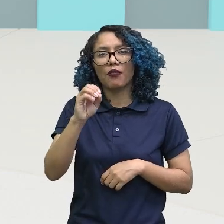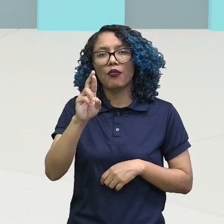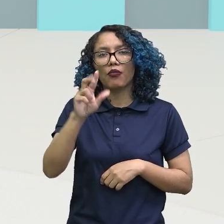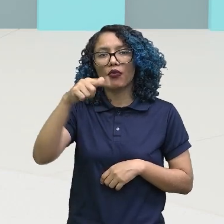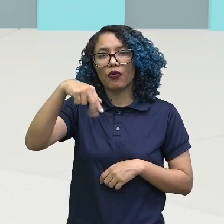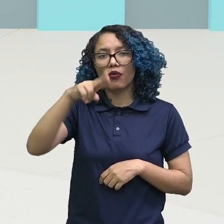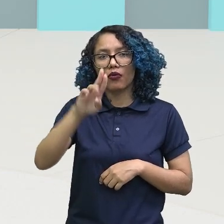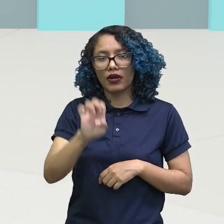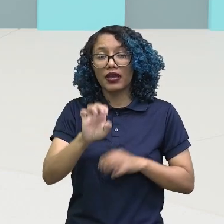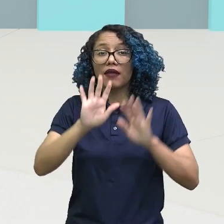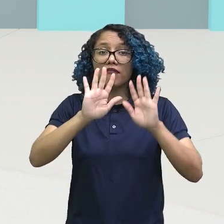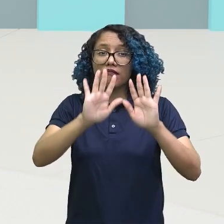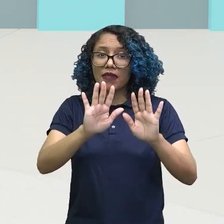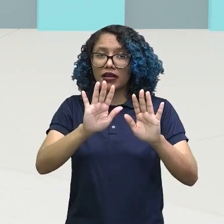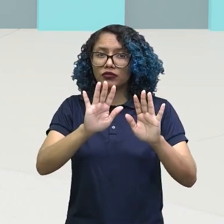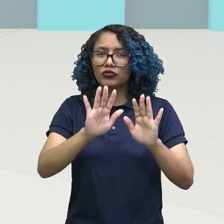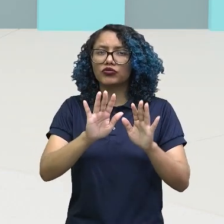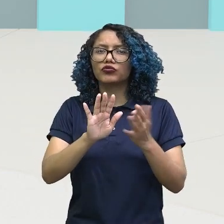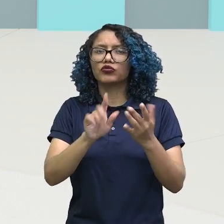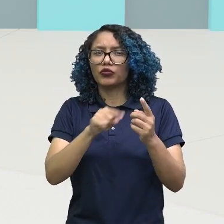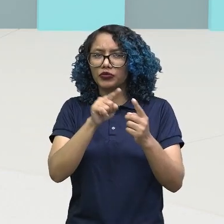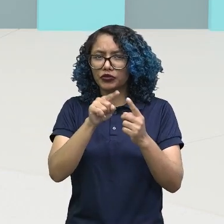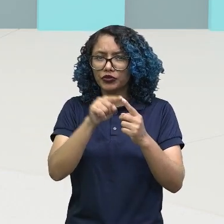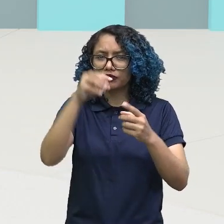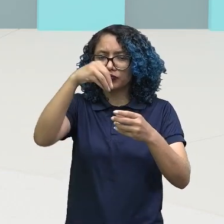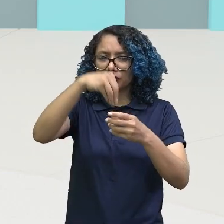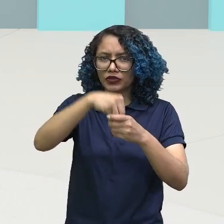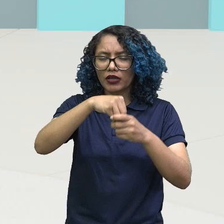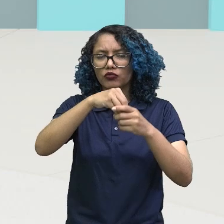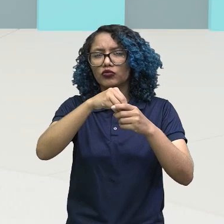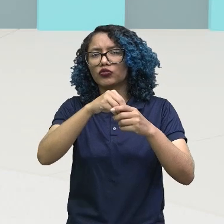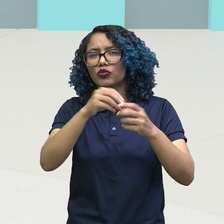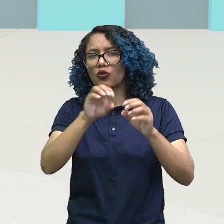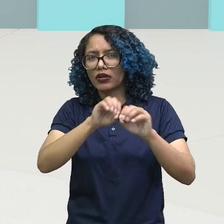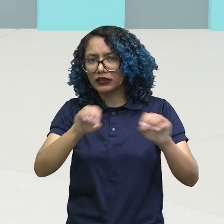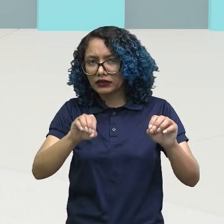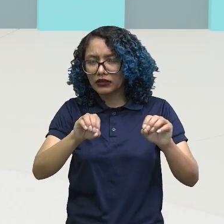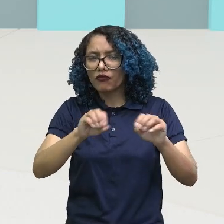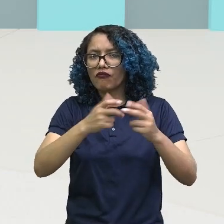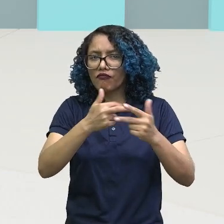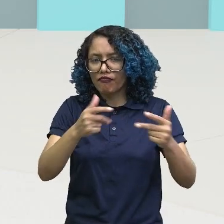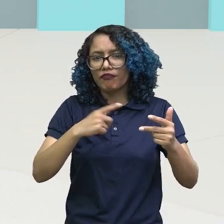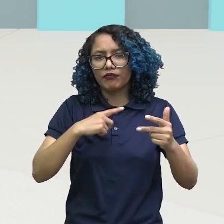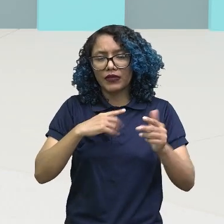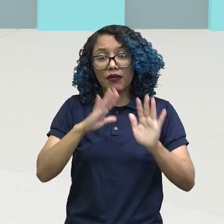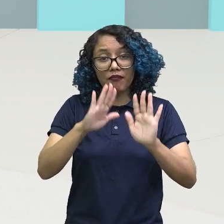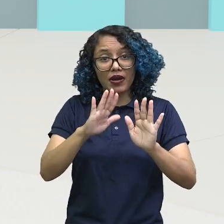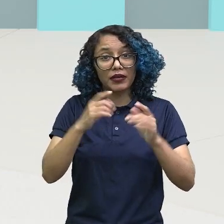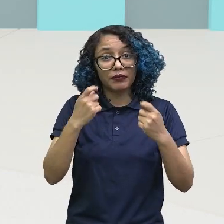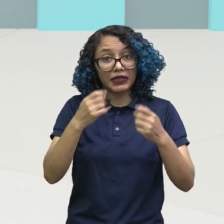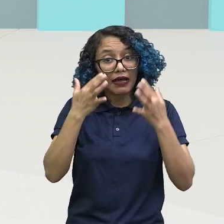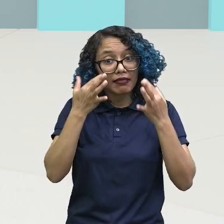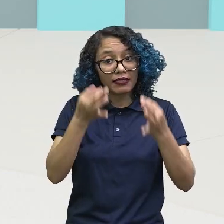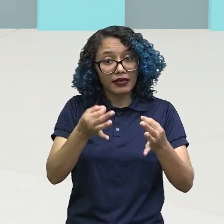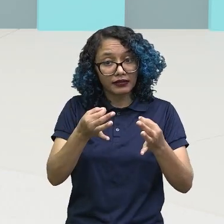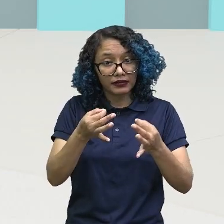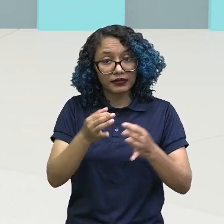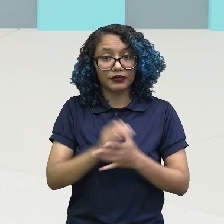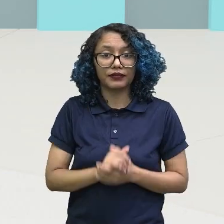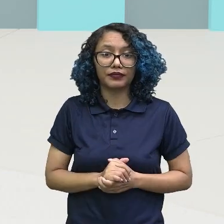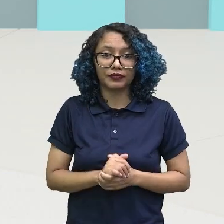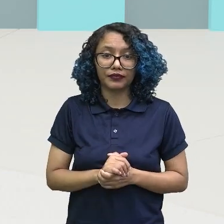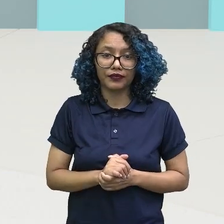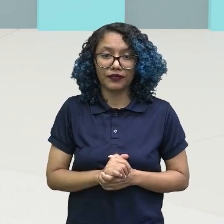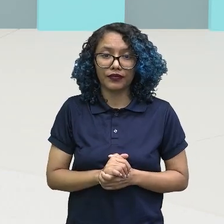pode desempenhar várias funções nas orações. E mais importante que isso, nós temos que prestar atenção no